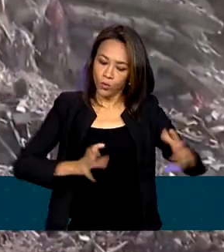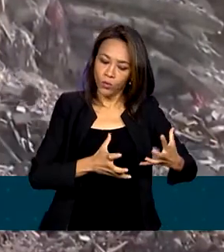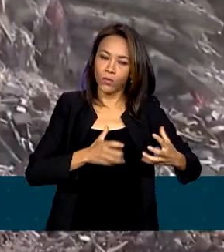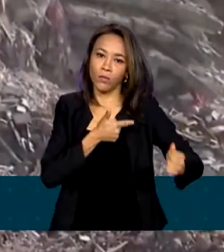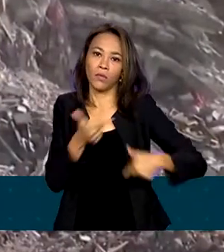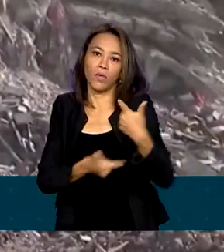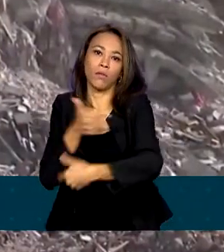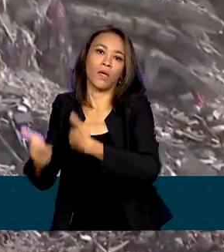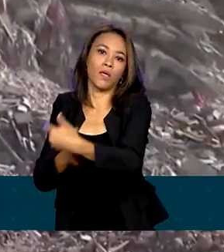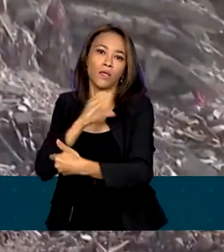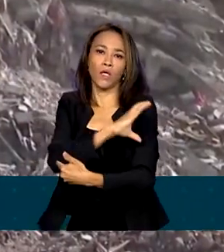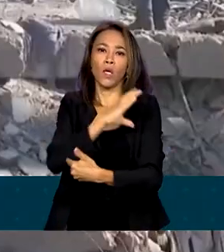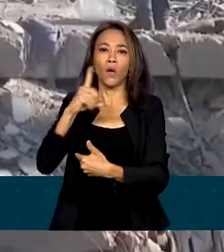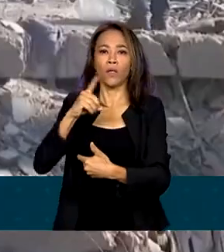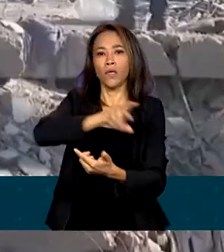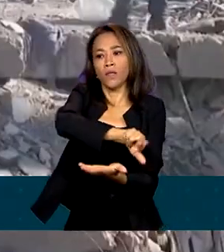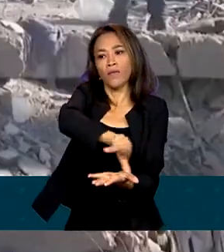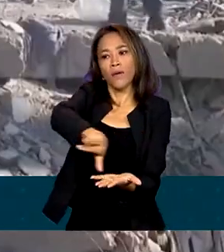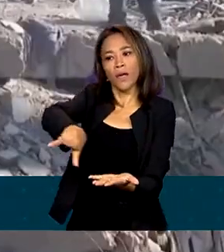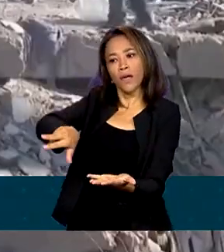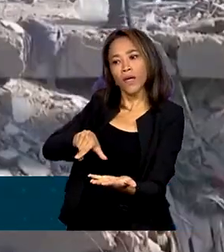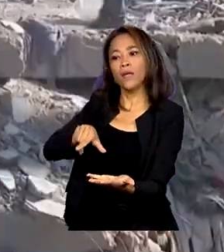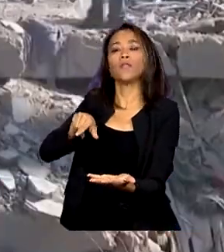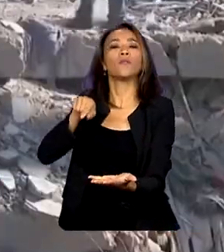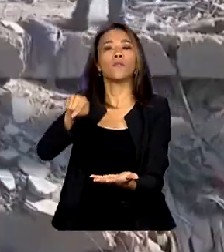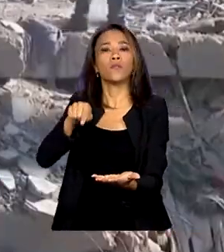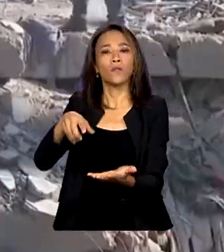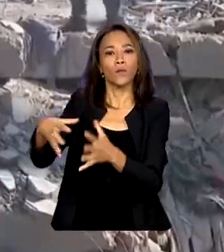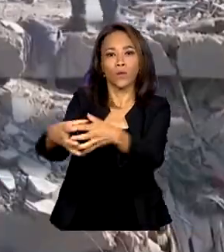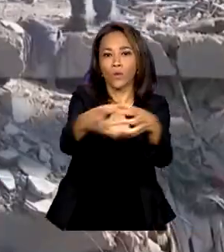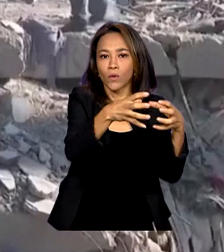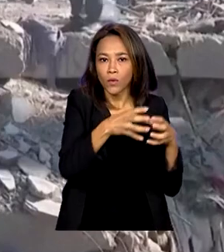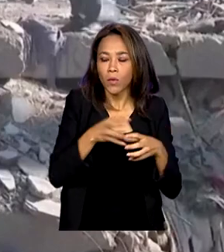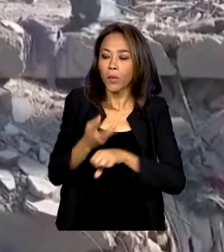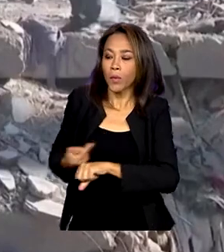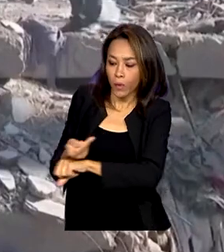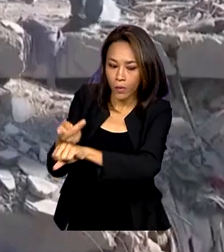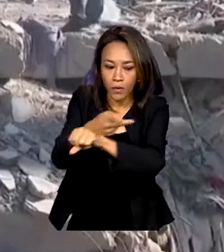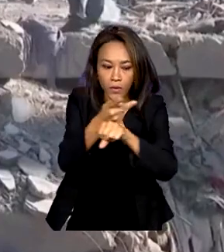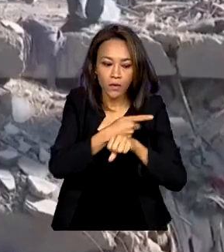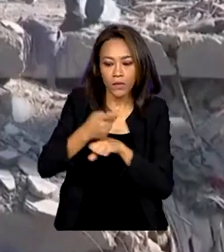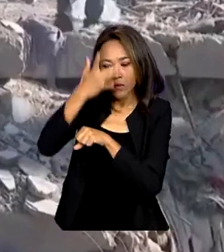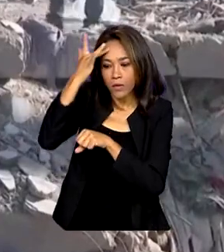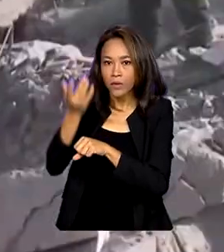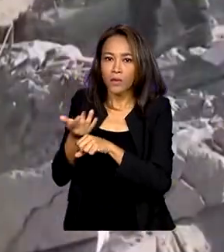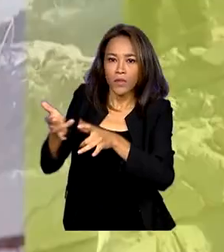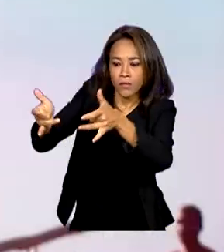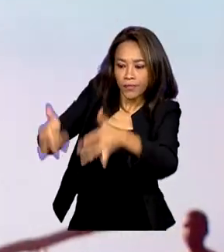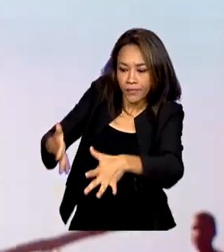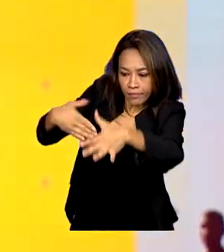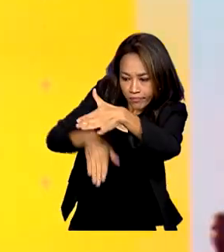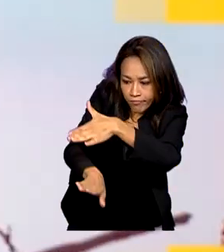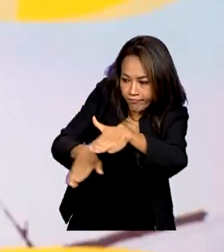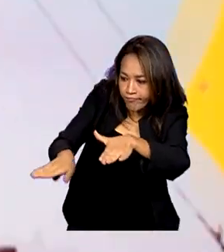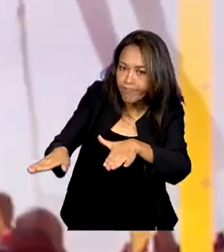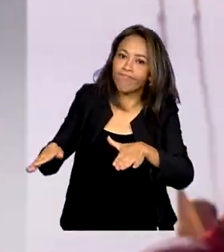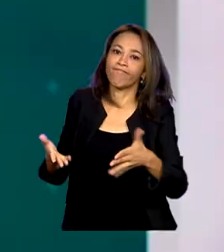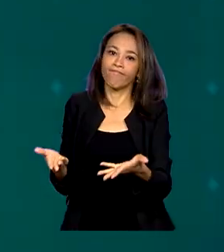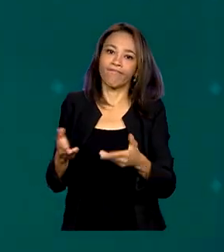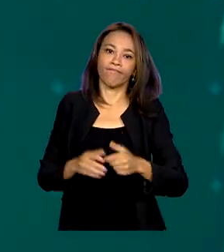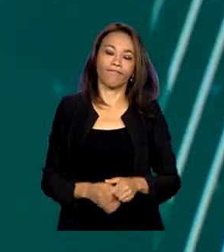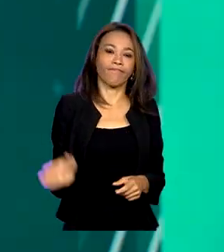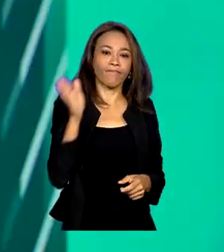que coordena várias organizações na busca por vítimas nos escombros. E o